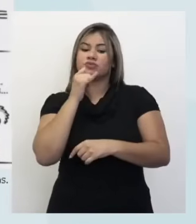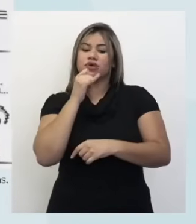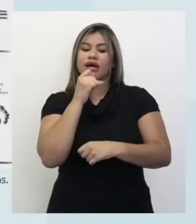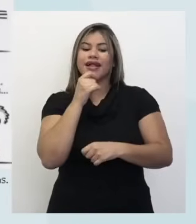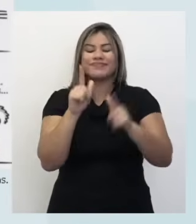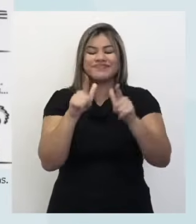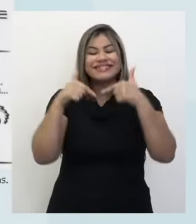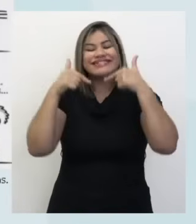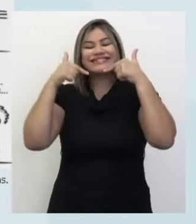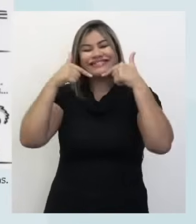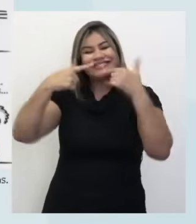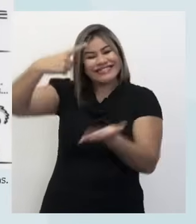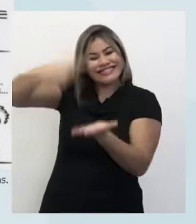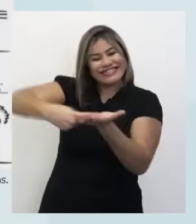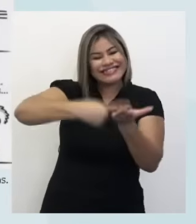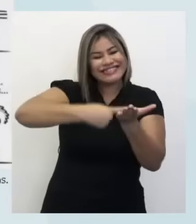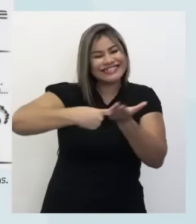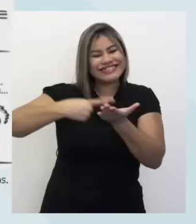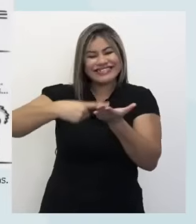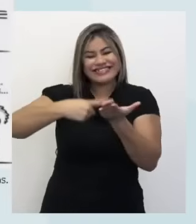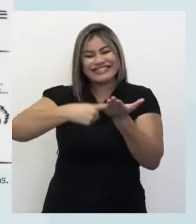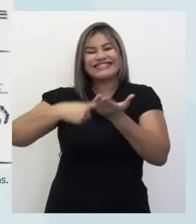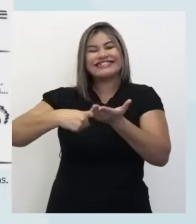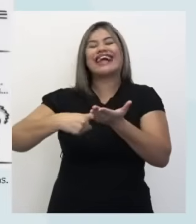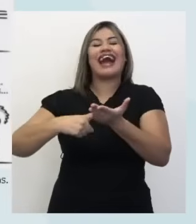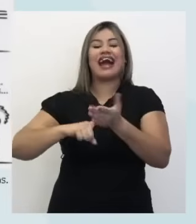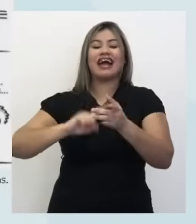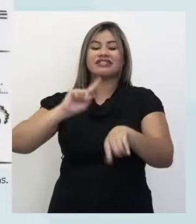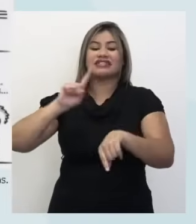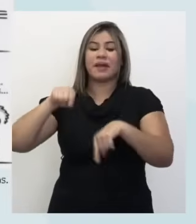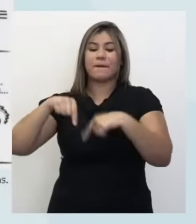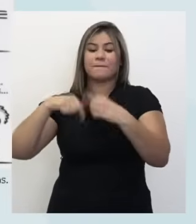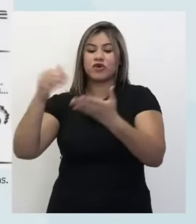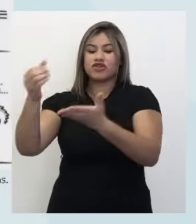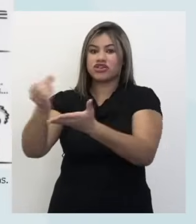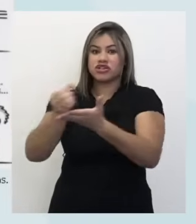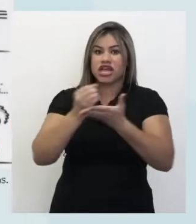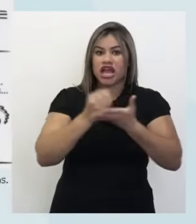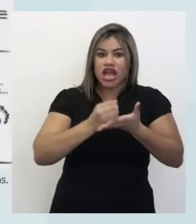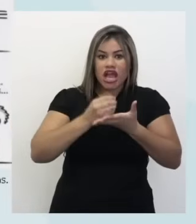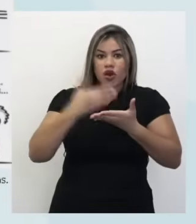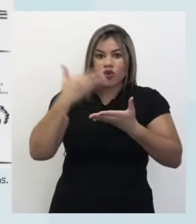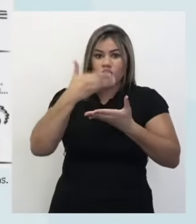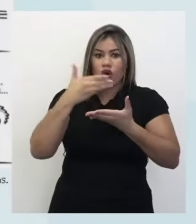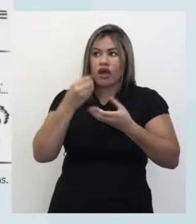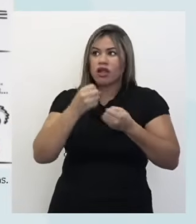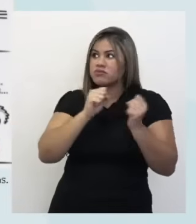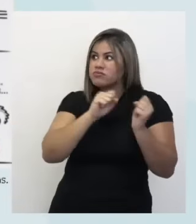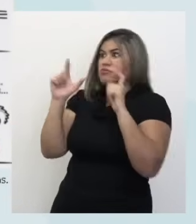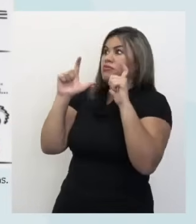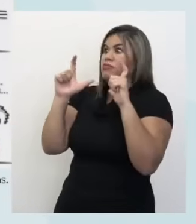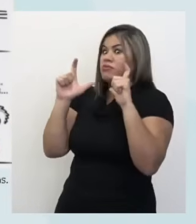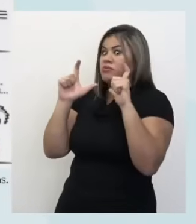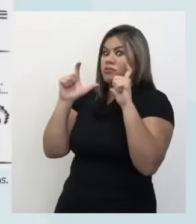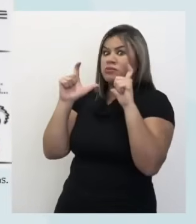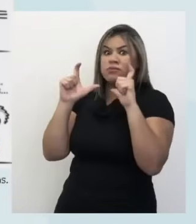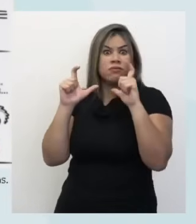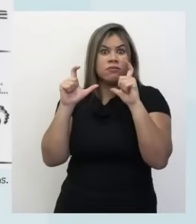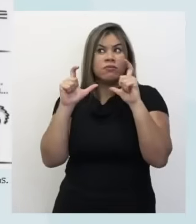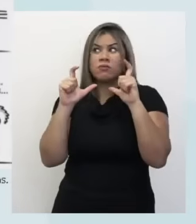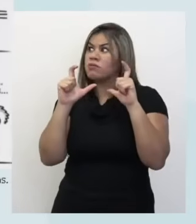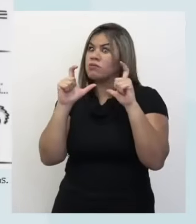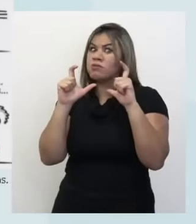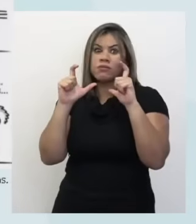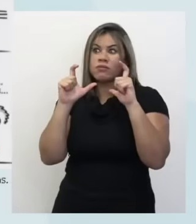ela toda feliz, que ele fala que vai comer um açaí. Depois, quando chega o açaí, que fala que tem tudo, a cara que a consciência faz. Já regala os